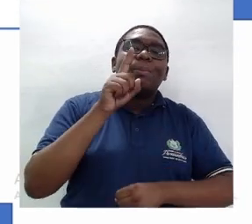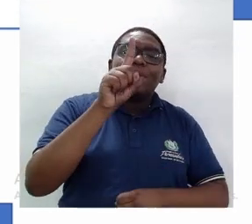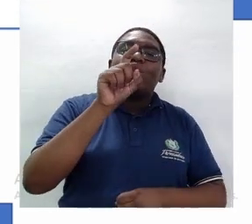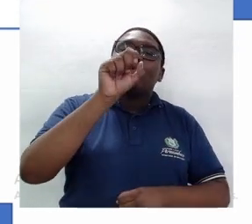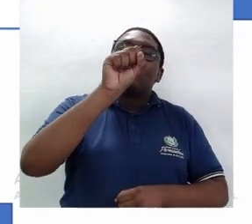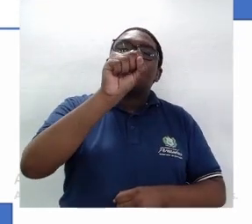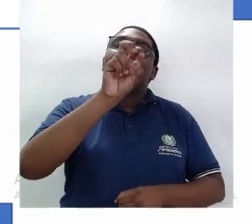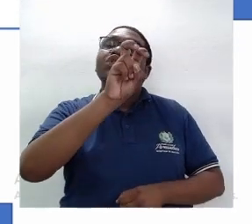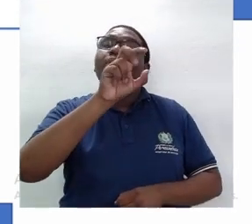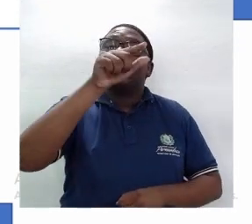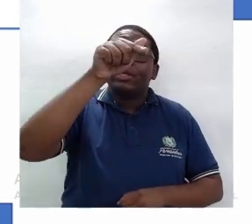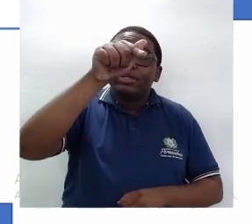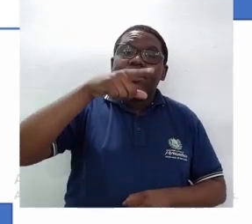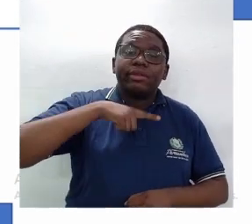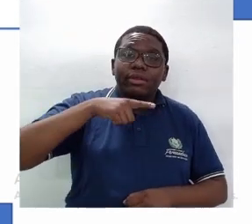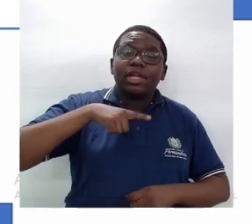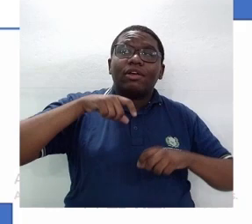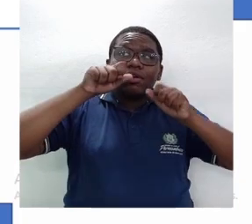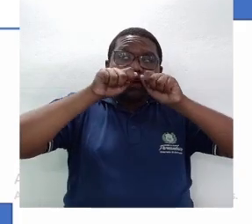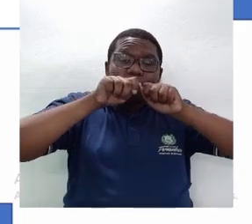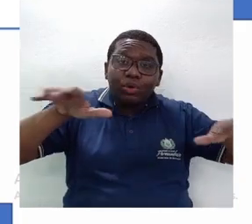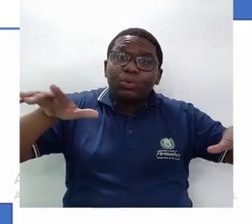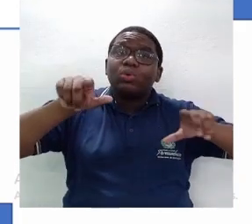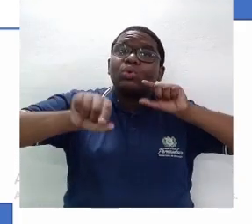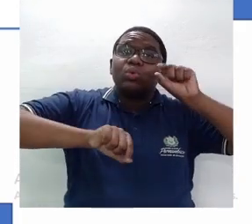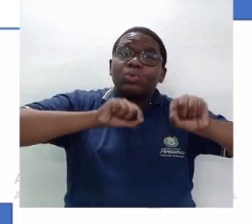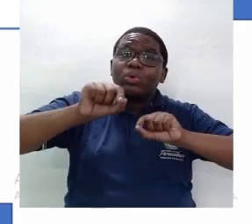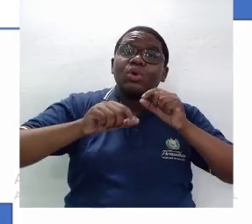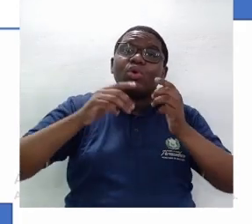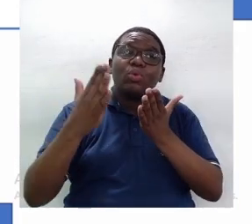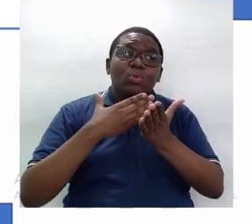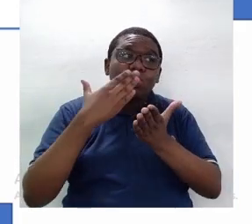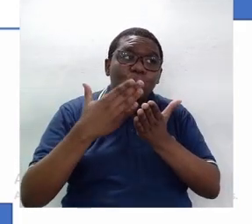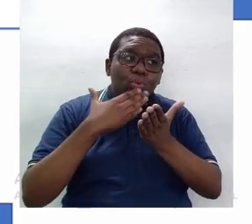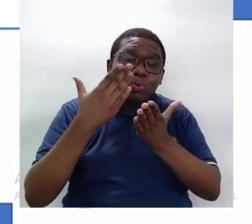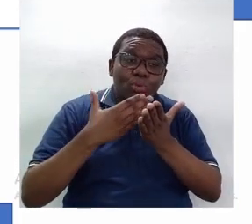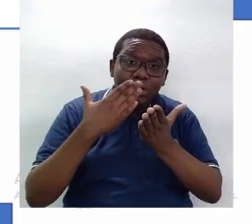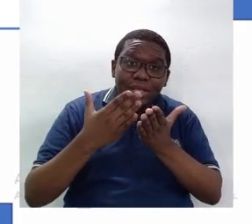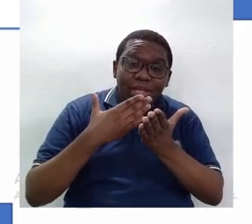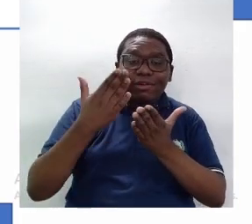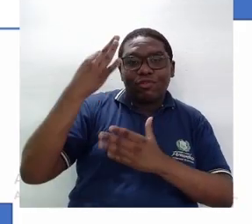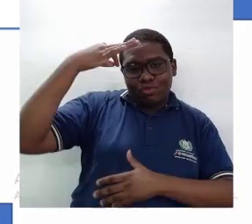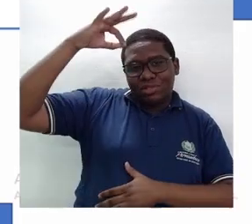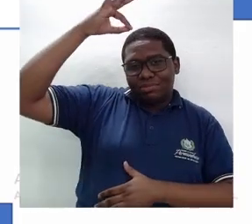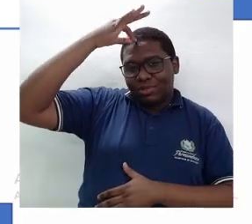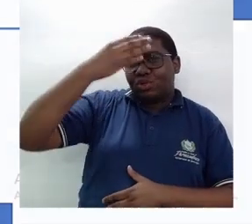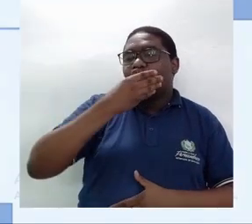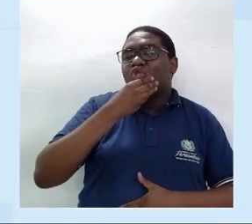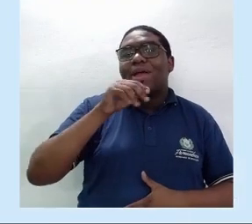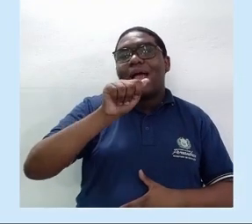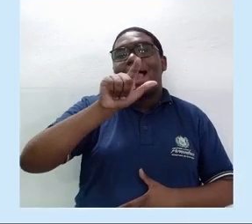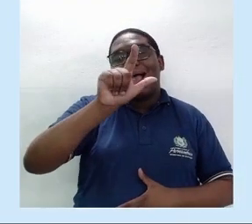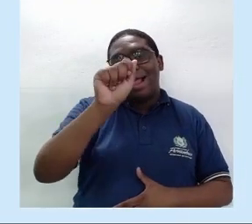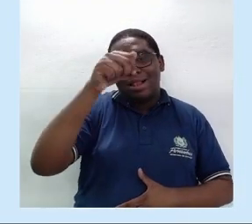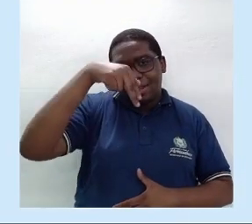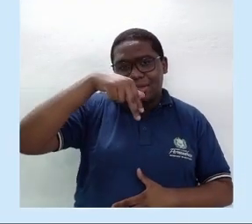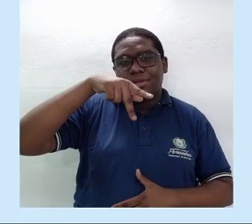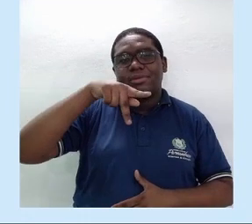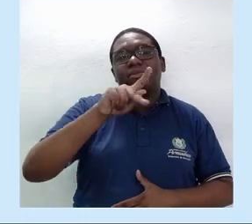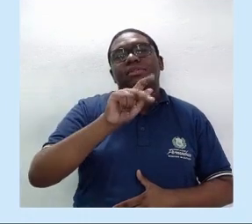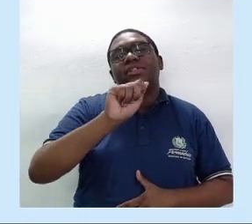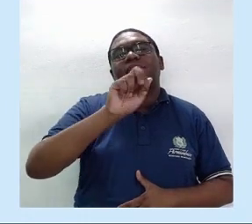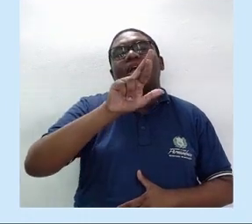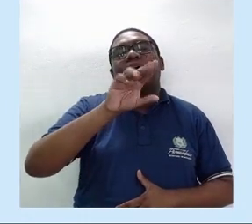1857, com a publicação de O Livro dos Espíritas, de Allan Kardec. Vejam só que